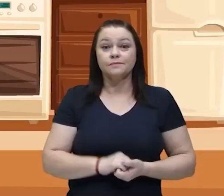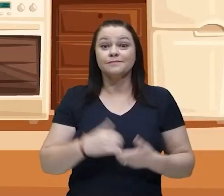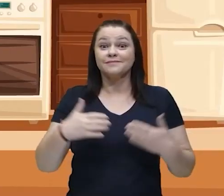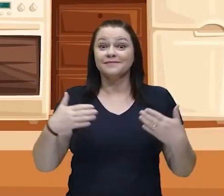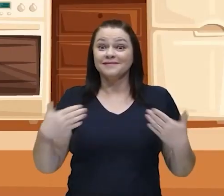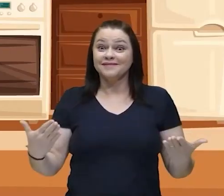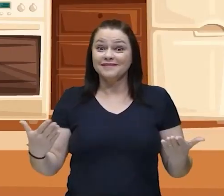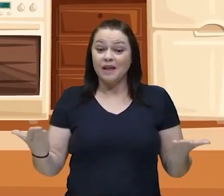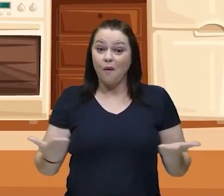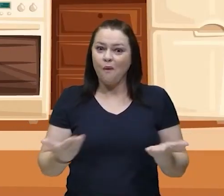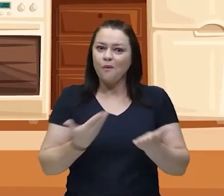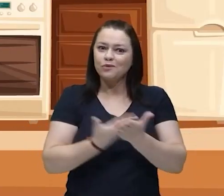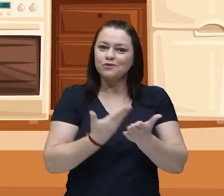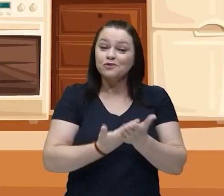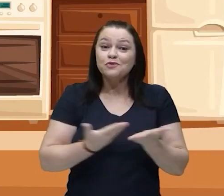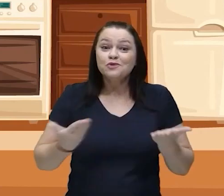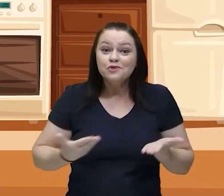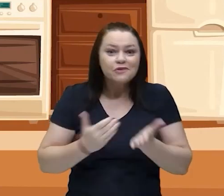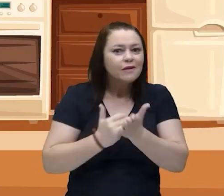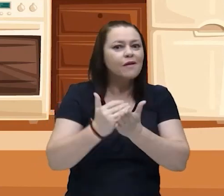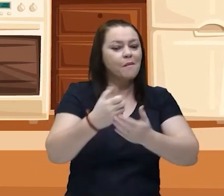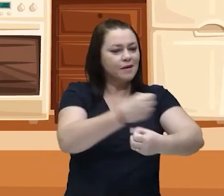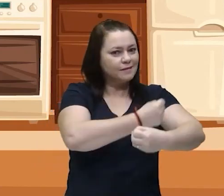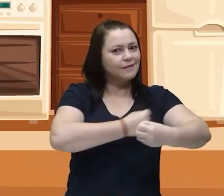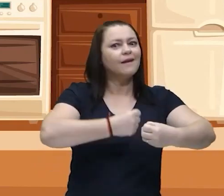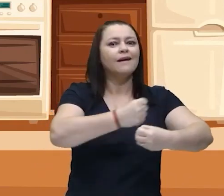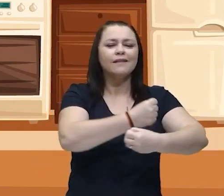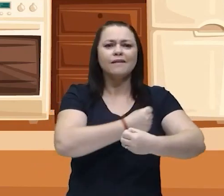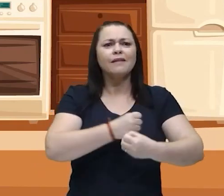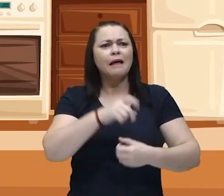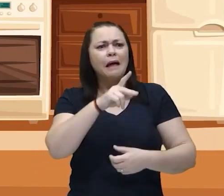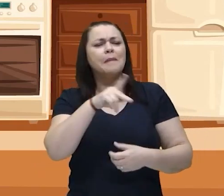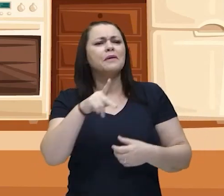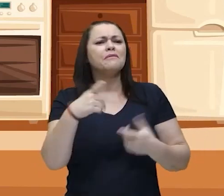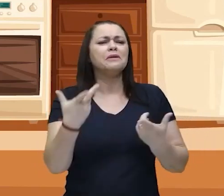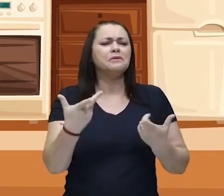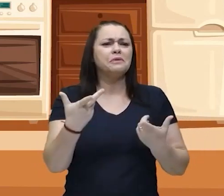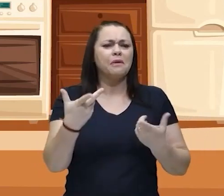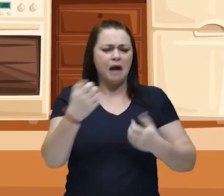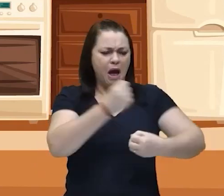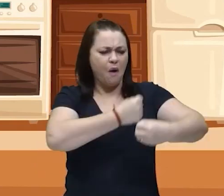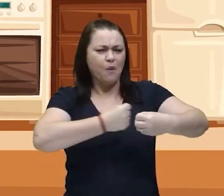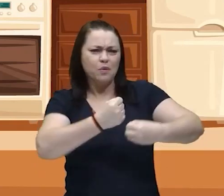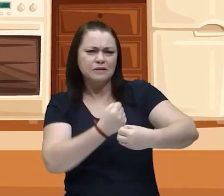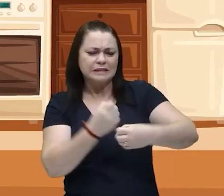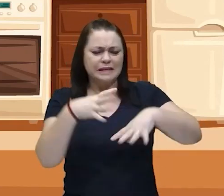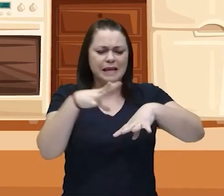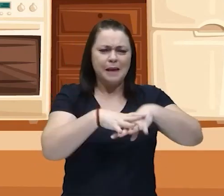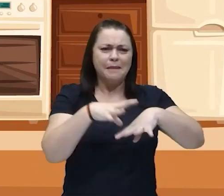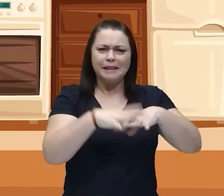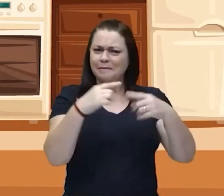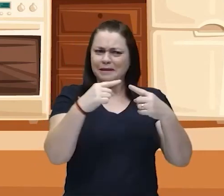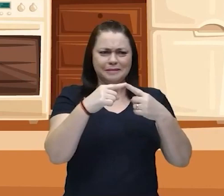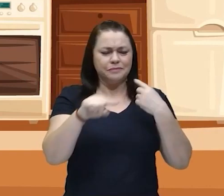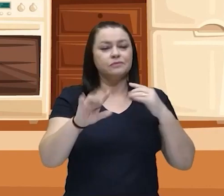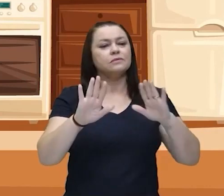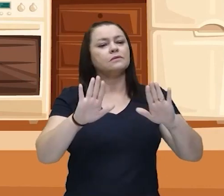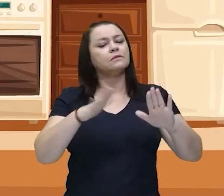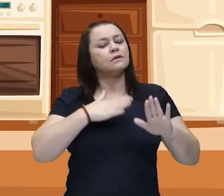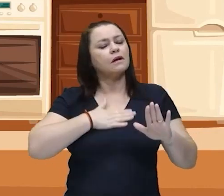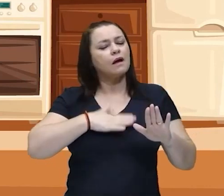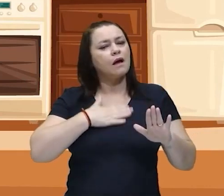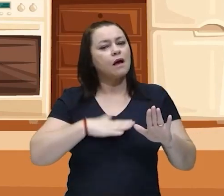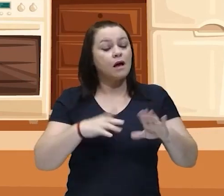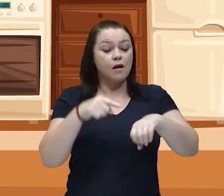Então, nossa aula de hoje vai começar aqui na cozinha. Professor, o que tem a ver a cozinha com a matemática? Bom, quando a mamãe está fazendo um bolo,